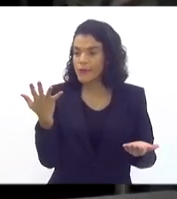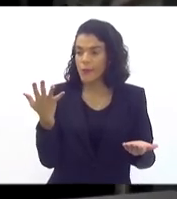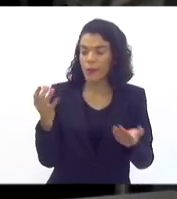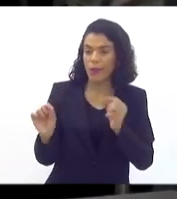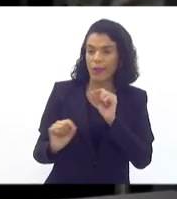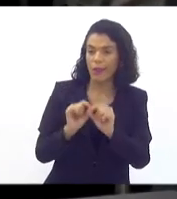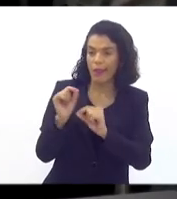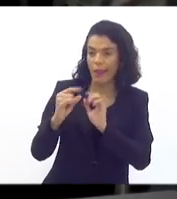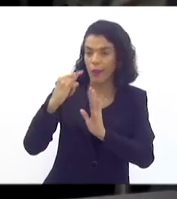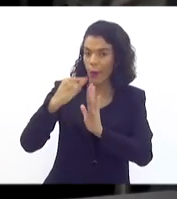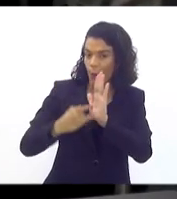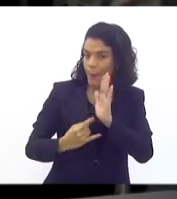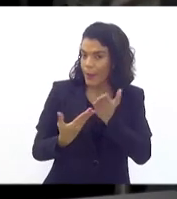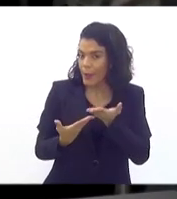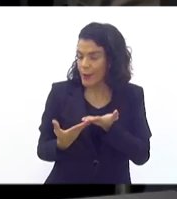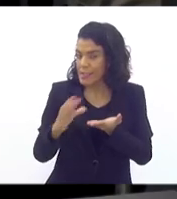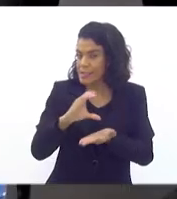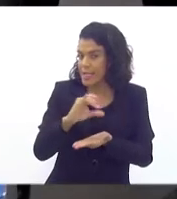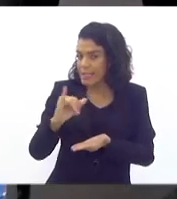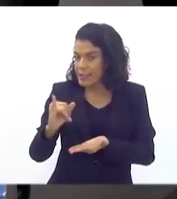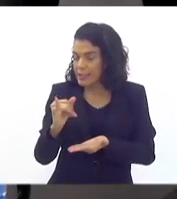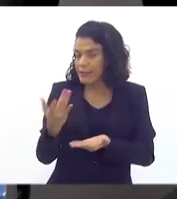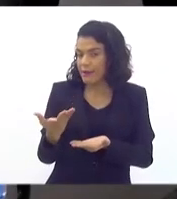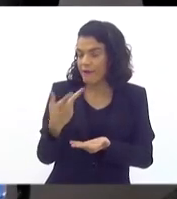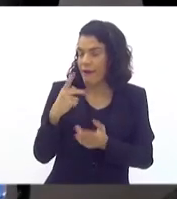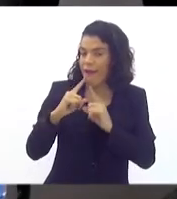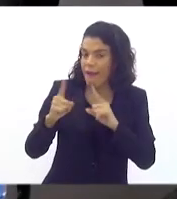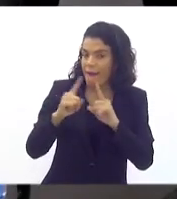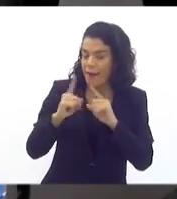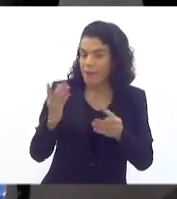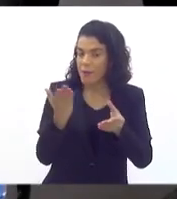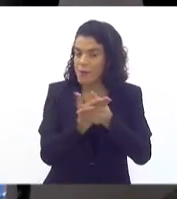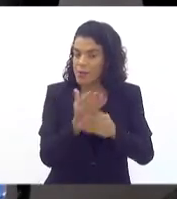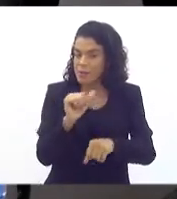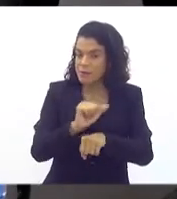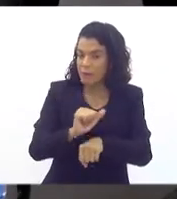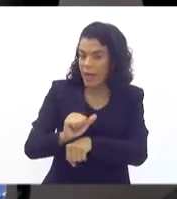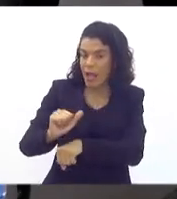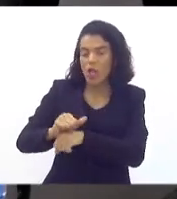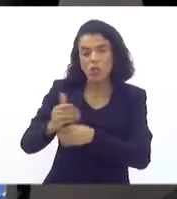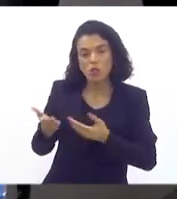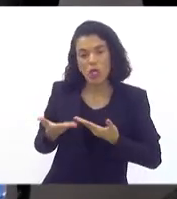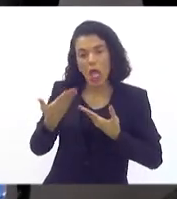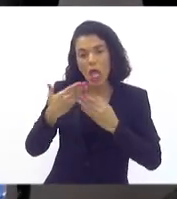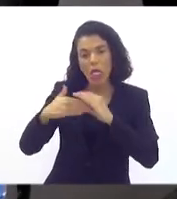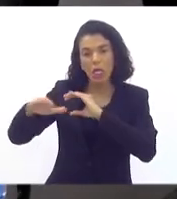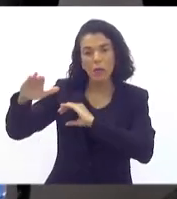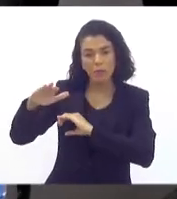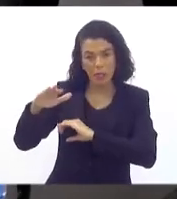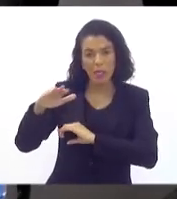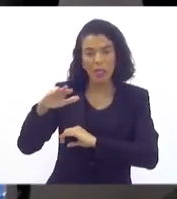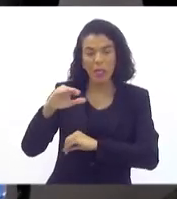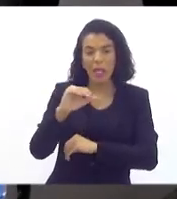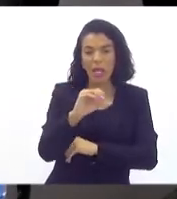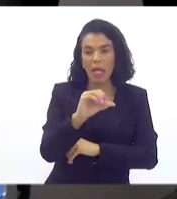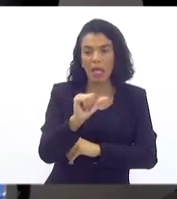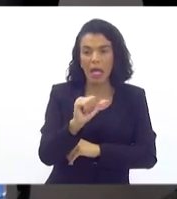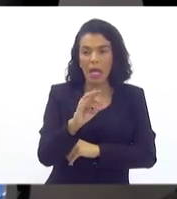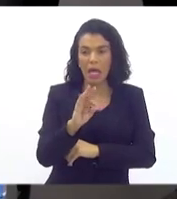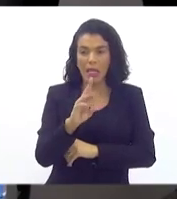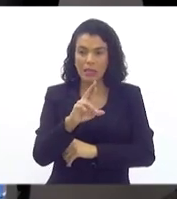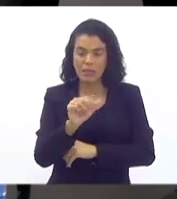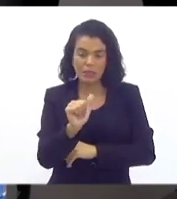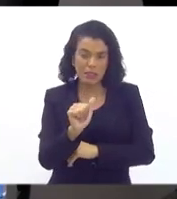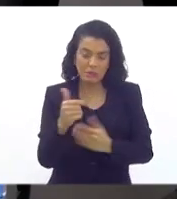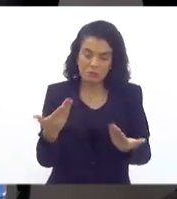aí que Eu encaminhei para o senhor presidente reclamando aqui dos processos parados da carta não Já encaminhei para cá já respondeu aí eu falei mas a resposta